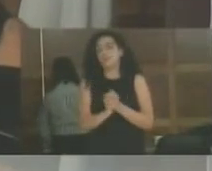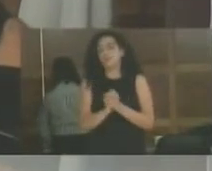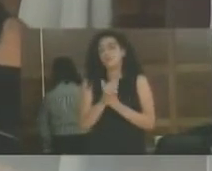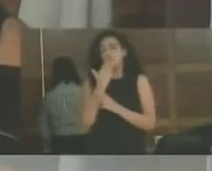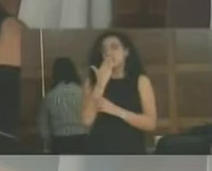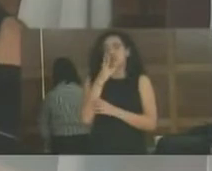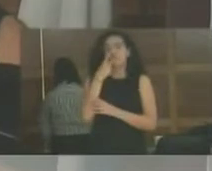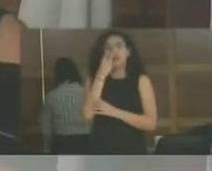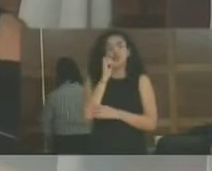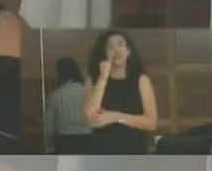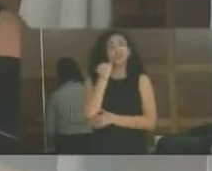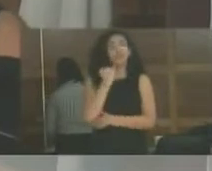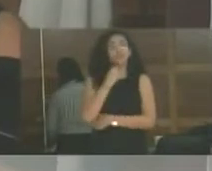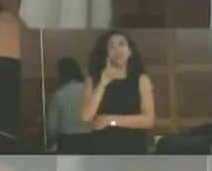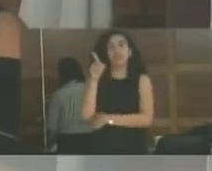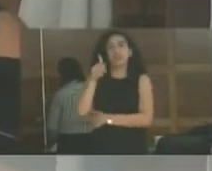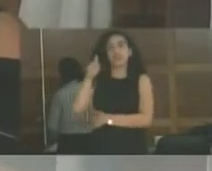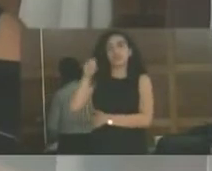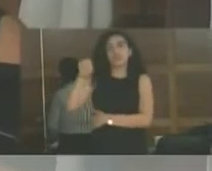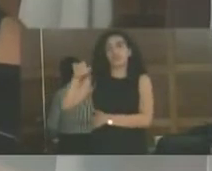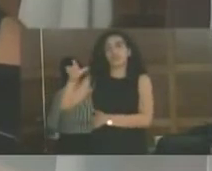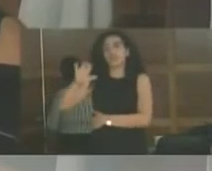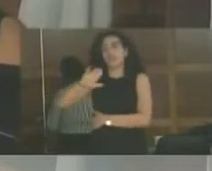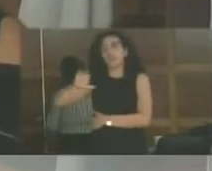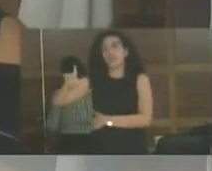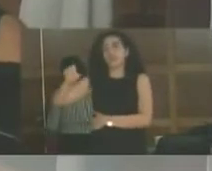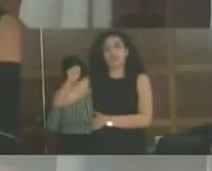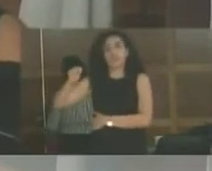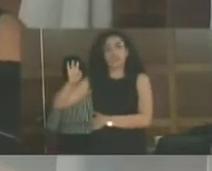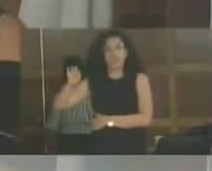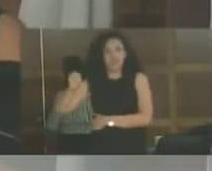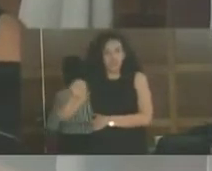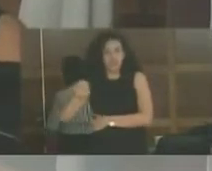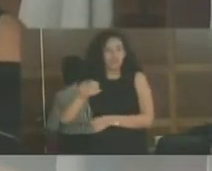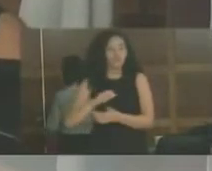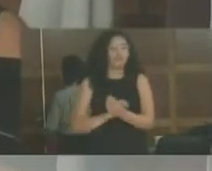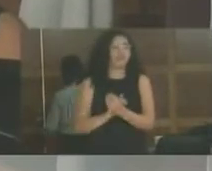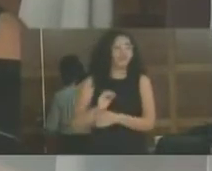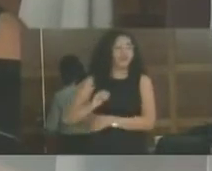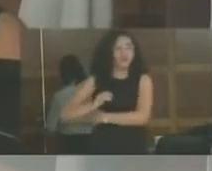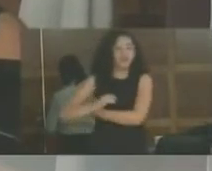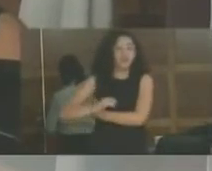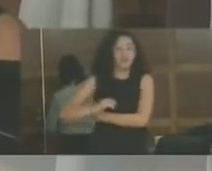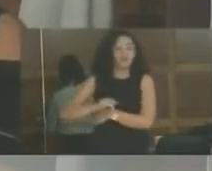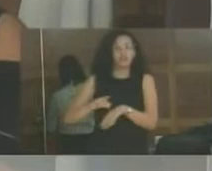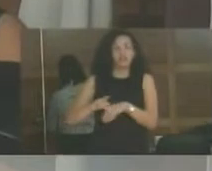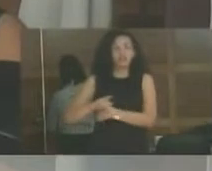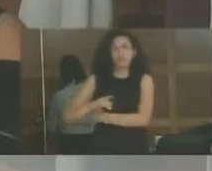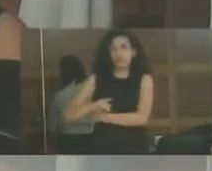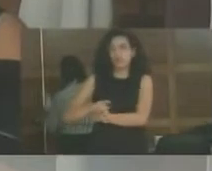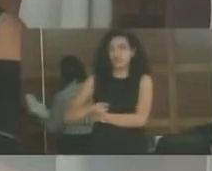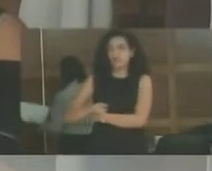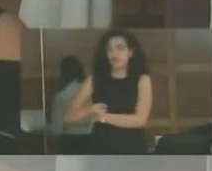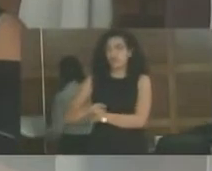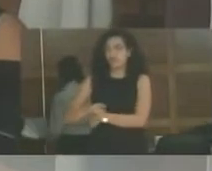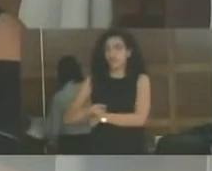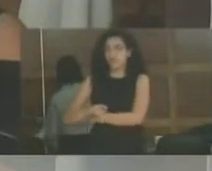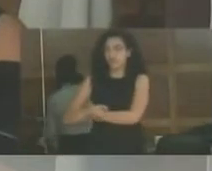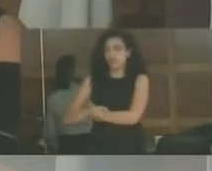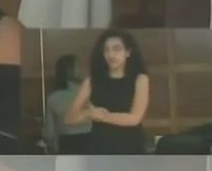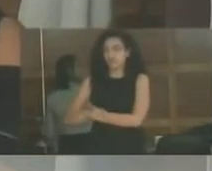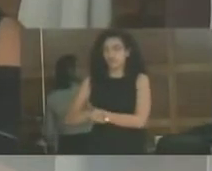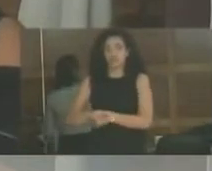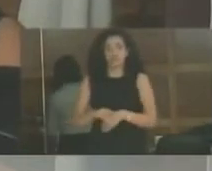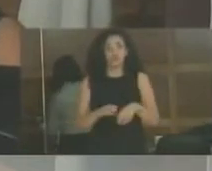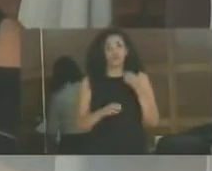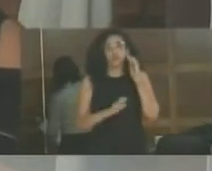na Ponta Leste, né, e eu quero agradecer a Juliette, que fez a intermediação lá na NET, ao Ari, que é na área de venda, ao Thiago,